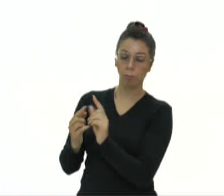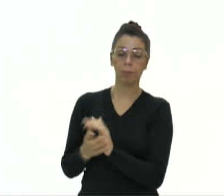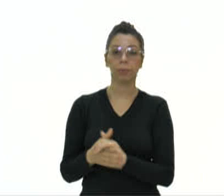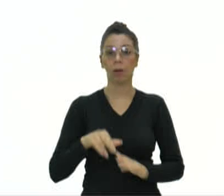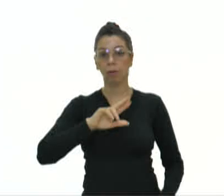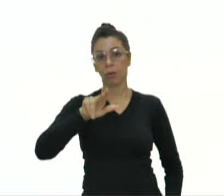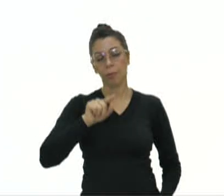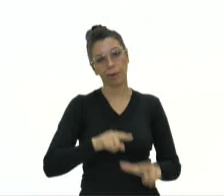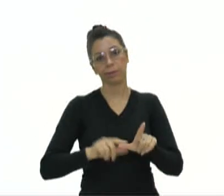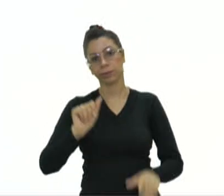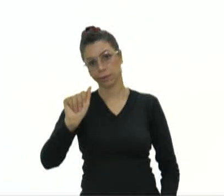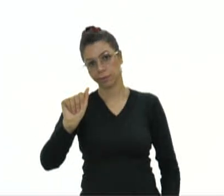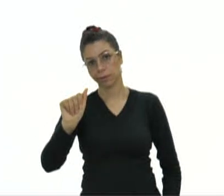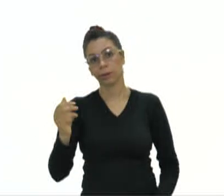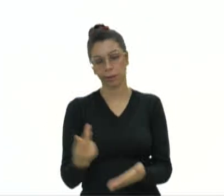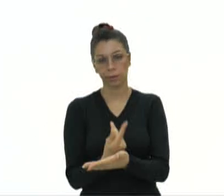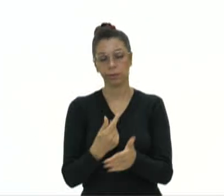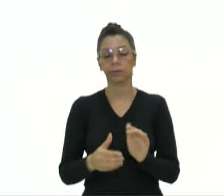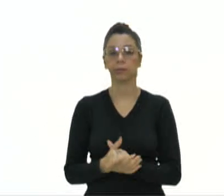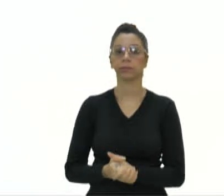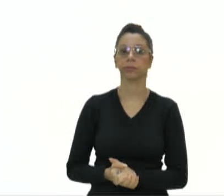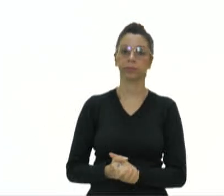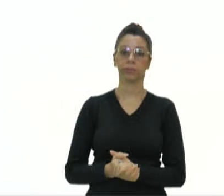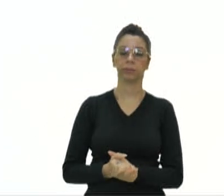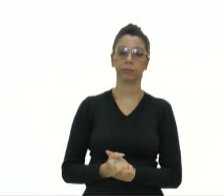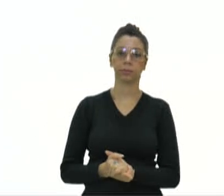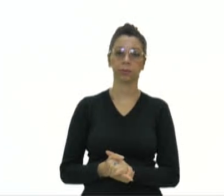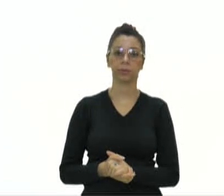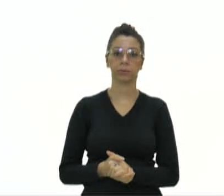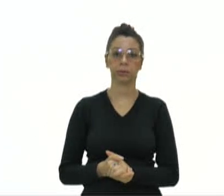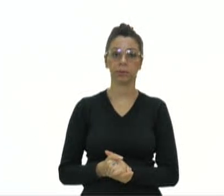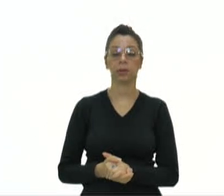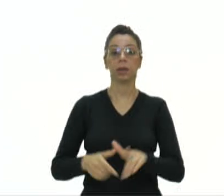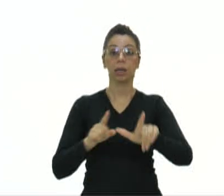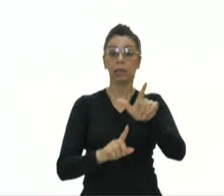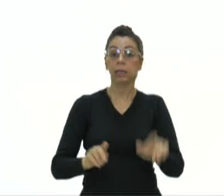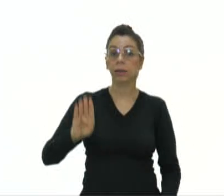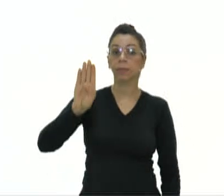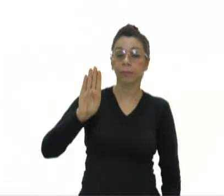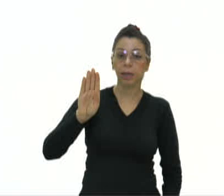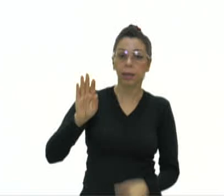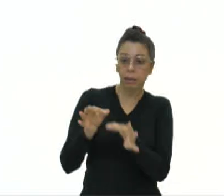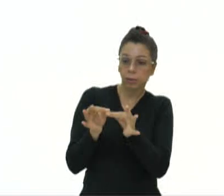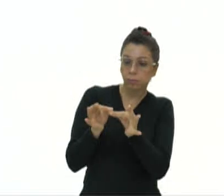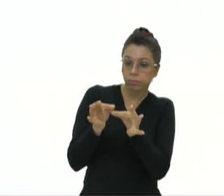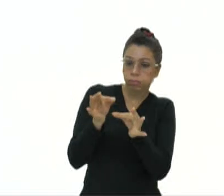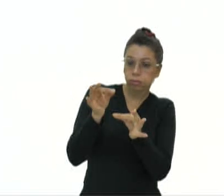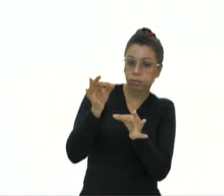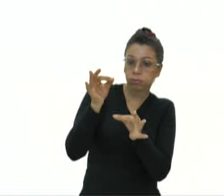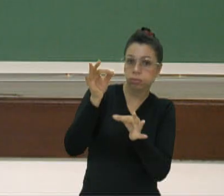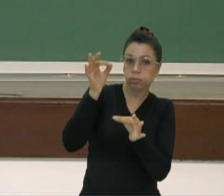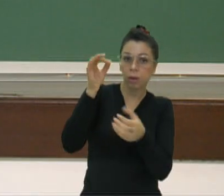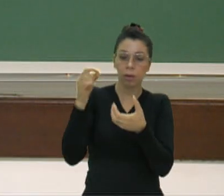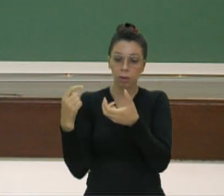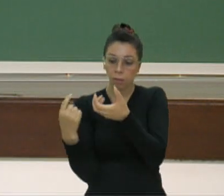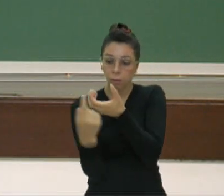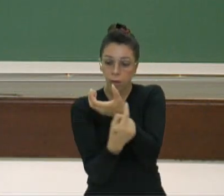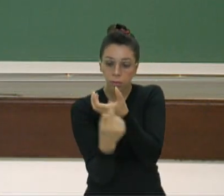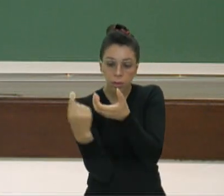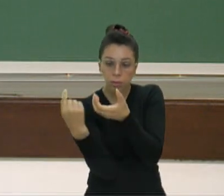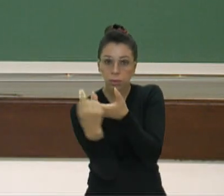a letra A. Na letra B, latitude. A latitude é a distância até a linha do Equador. Então,